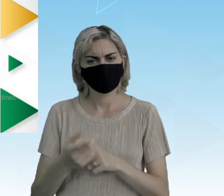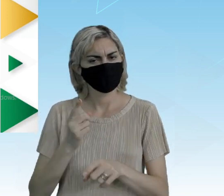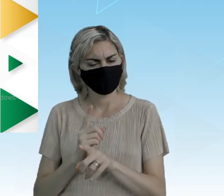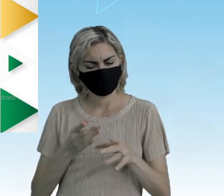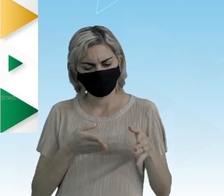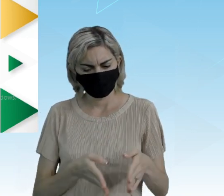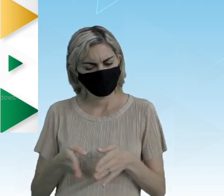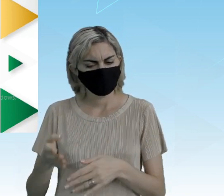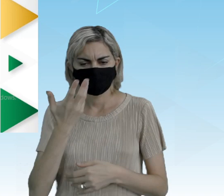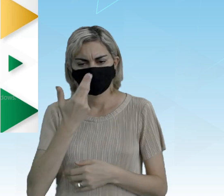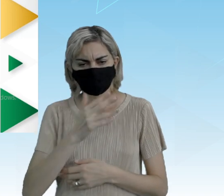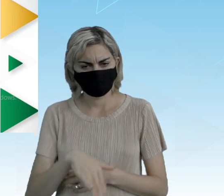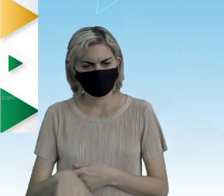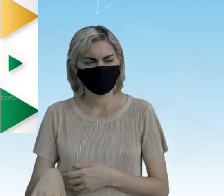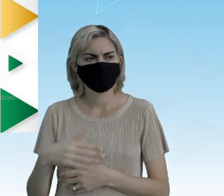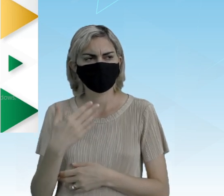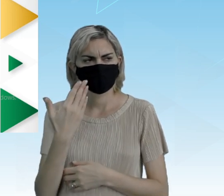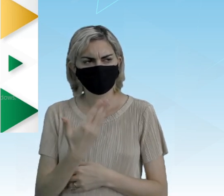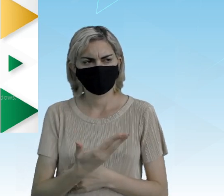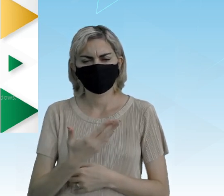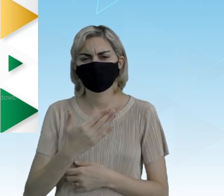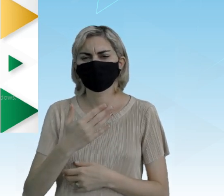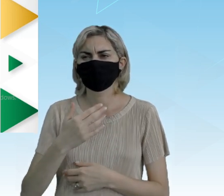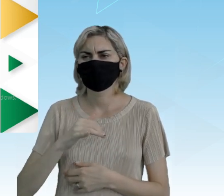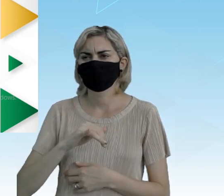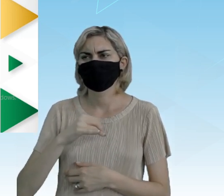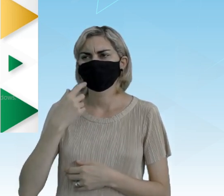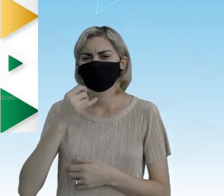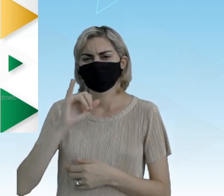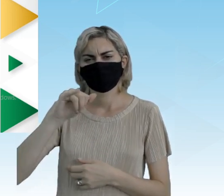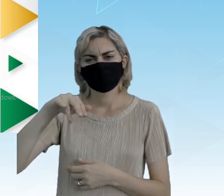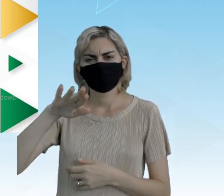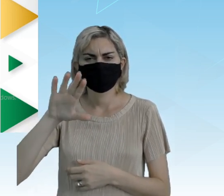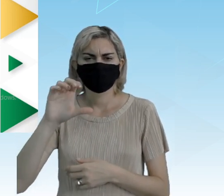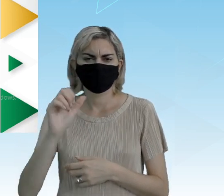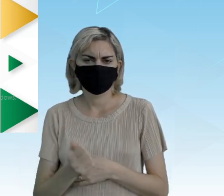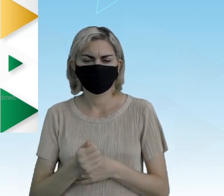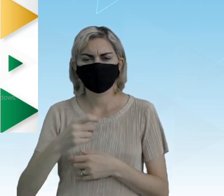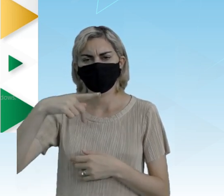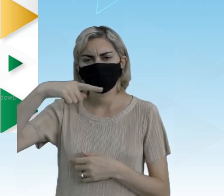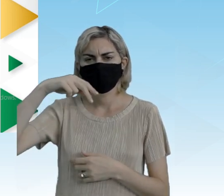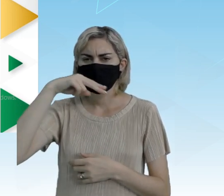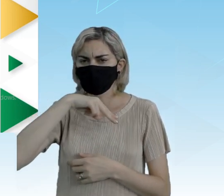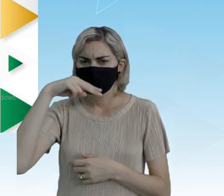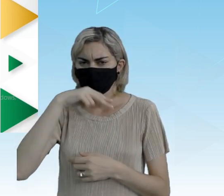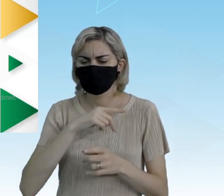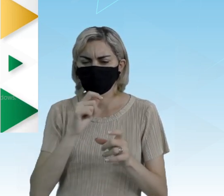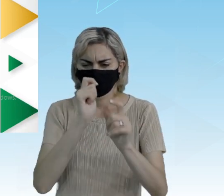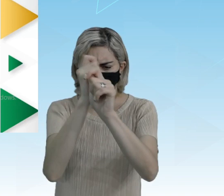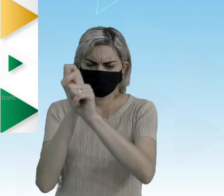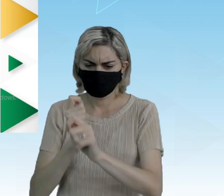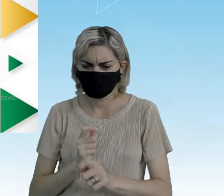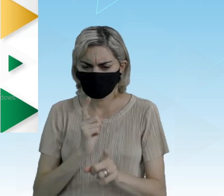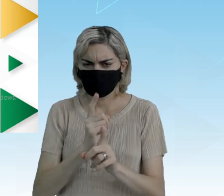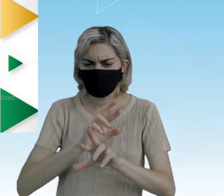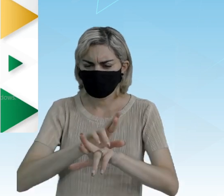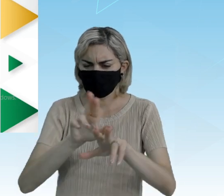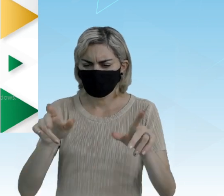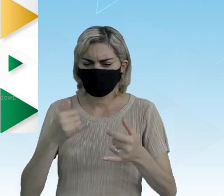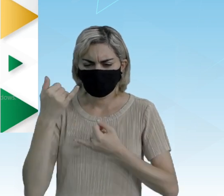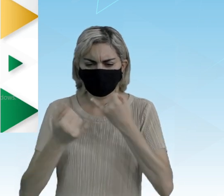de crianças, certo? Ó, nas ruínas incas do Peru, arqueólogos encontraram vários brinquedos